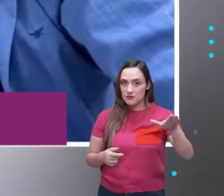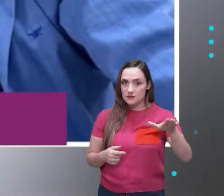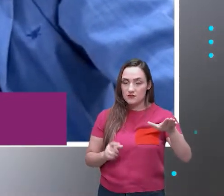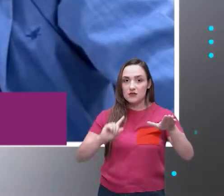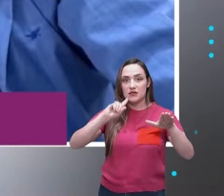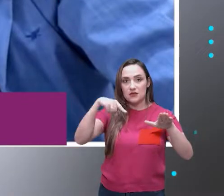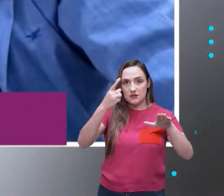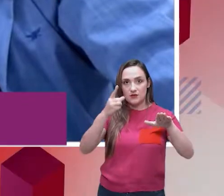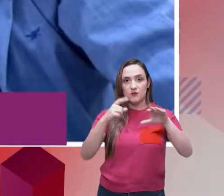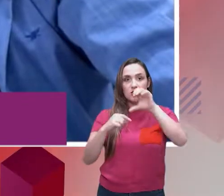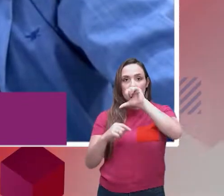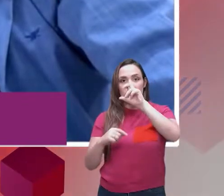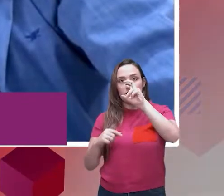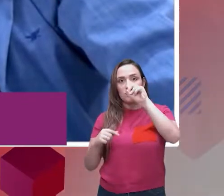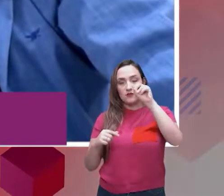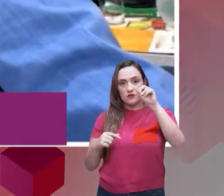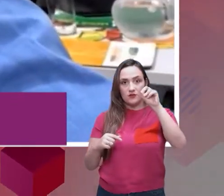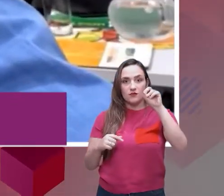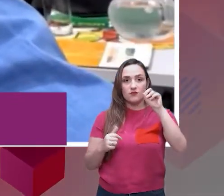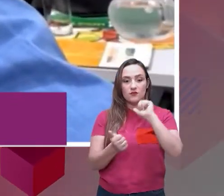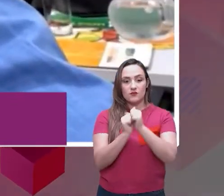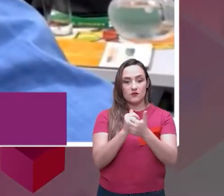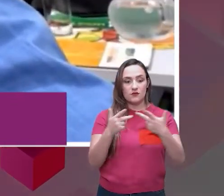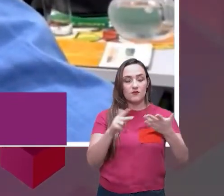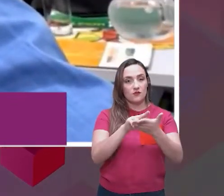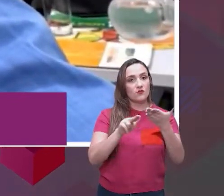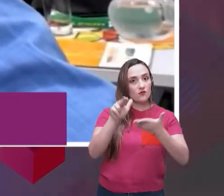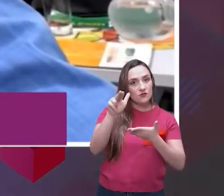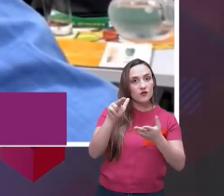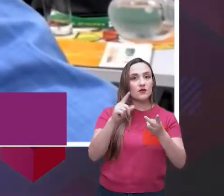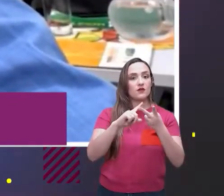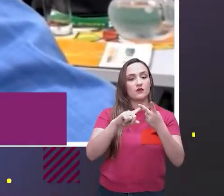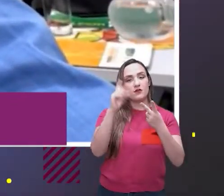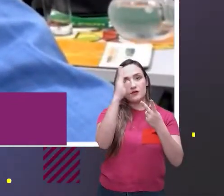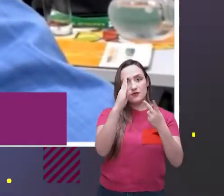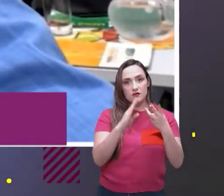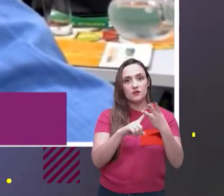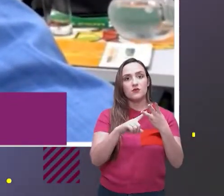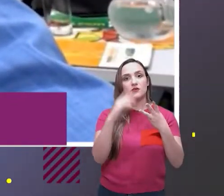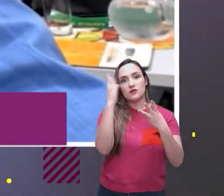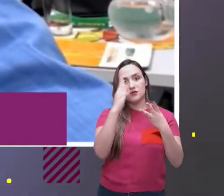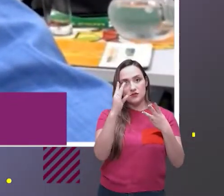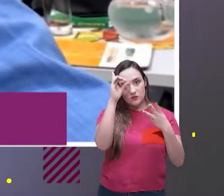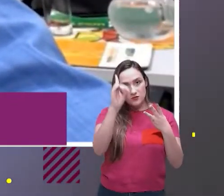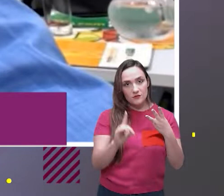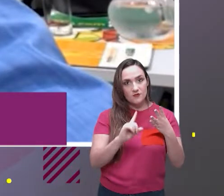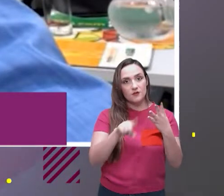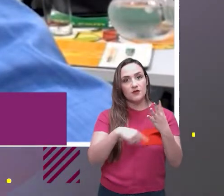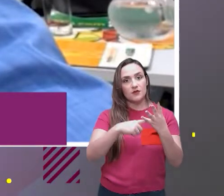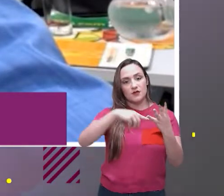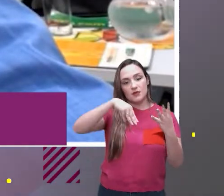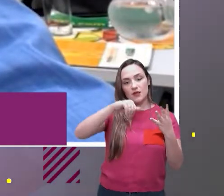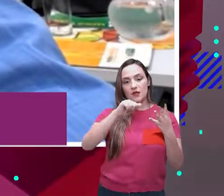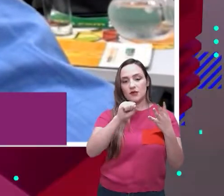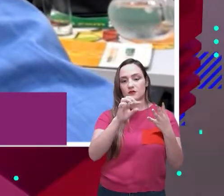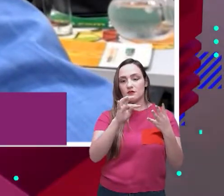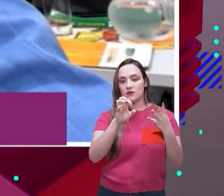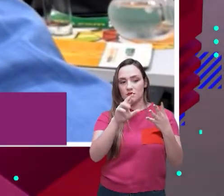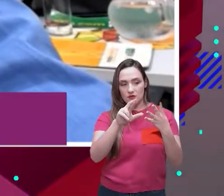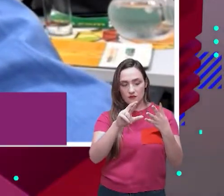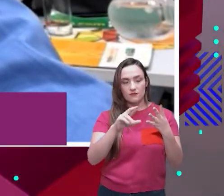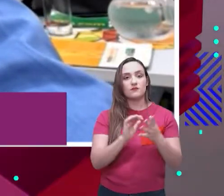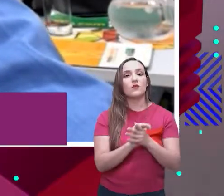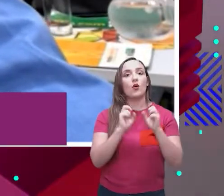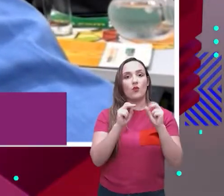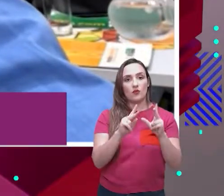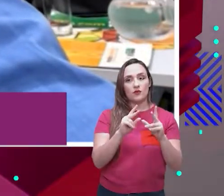estudantil. Depois pagamos R$ 950 para a Bolsa Atleta Universitário, Nacional, Nacional Paralímpico e a Master. E